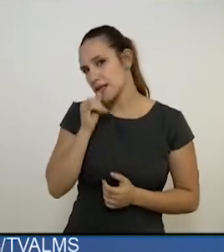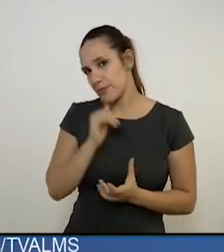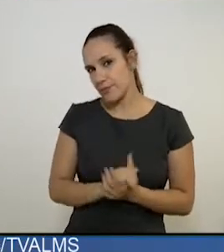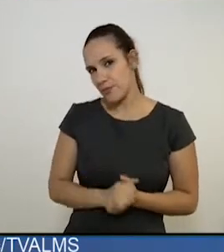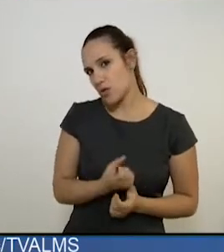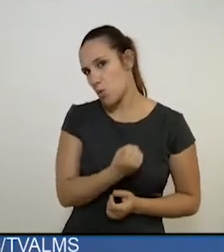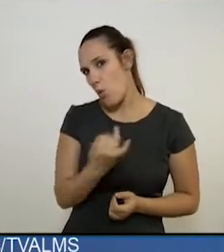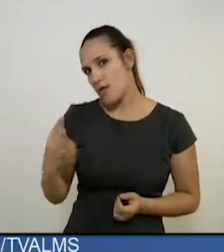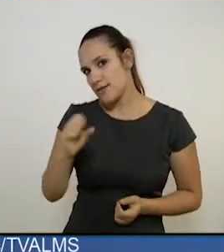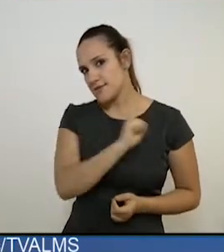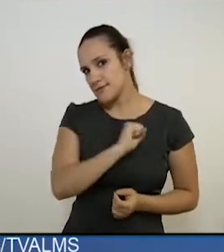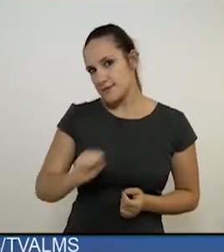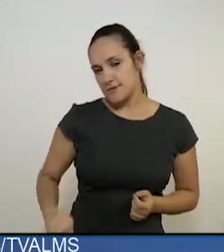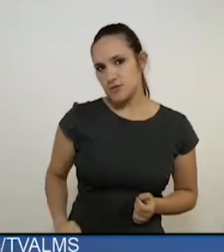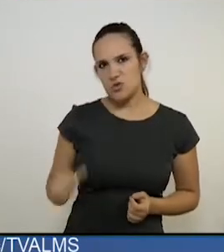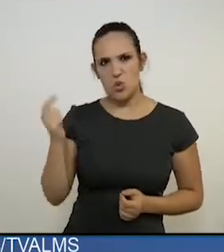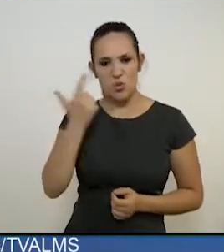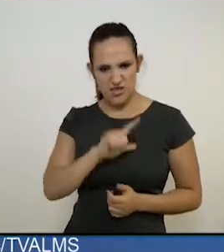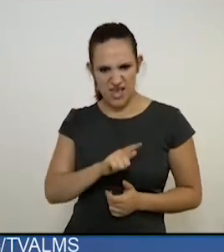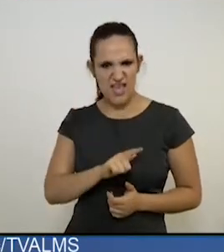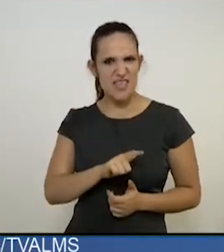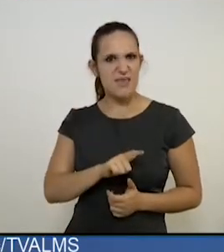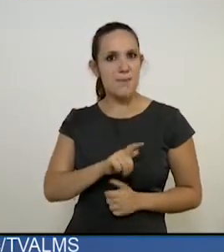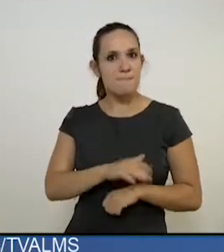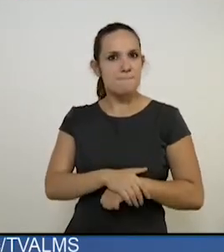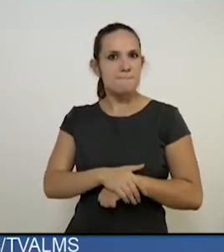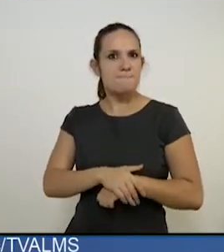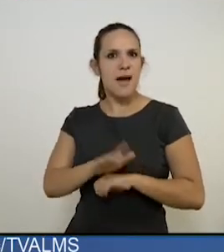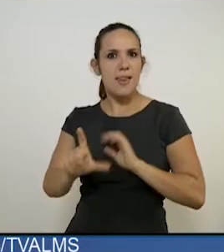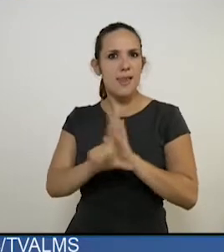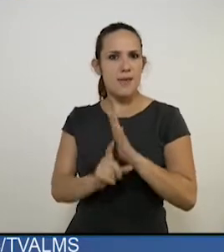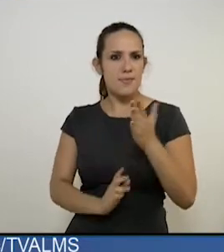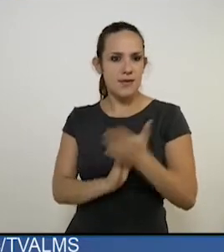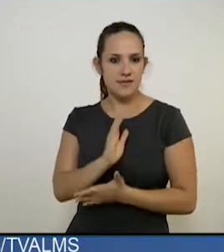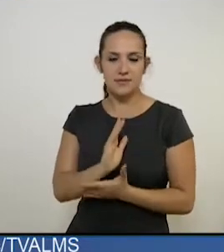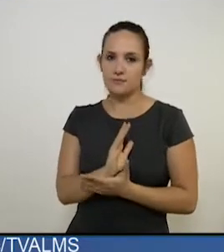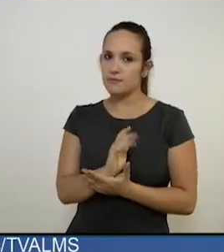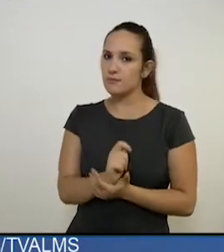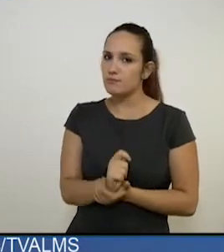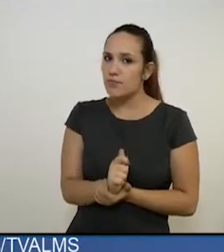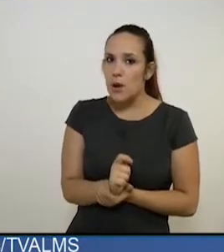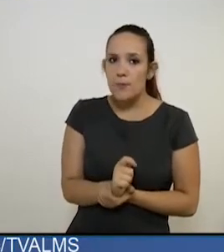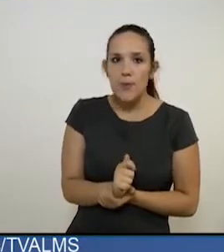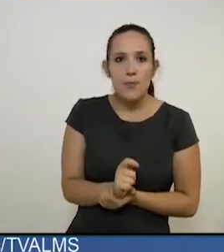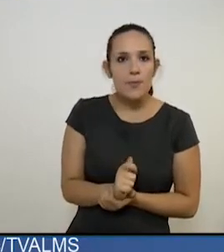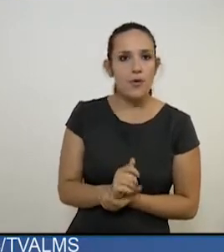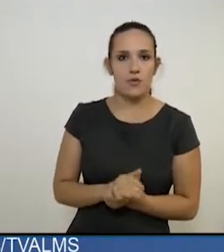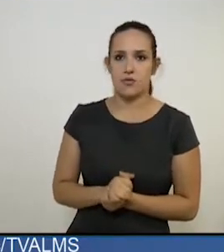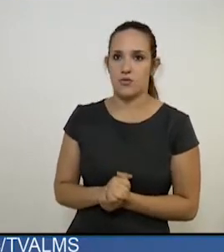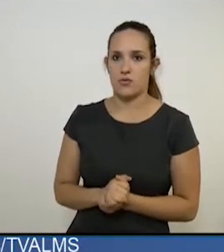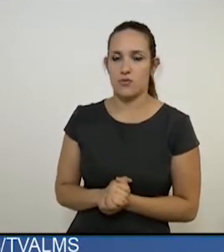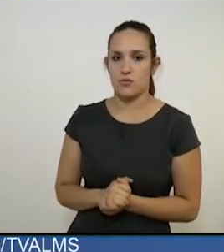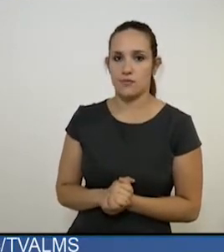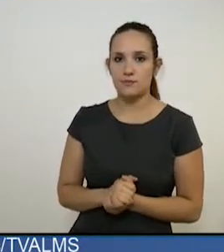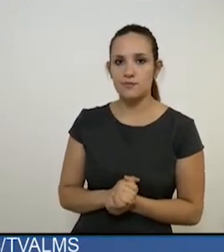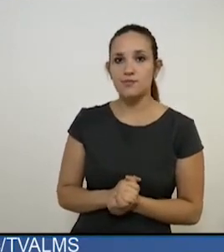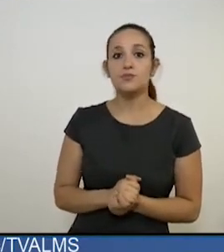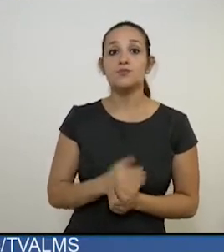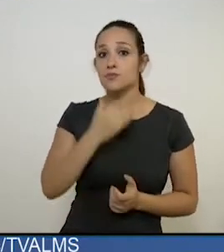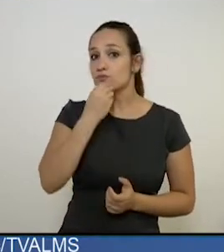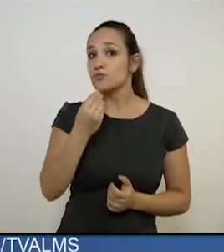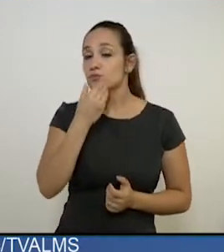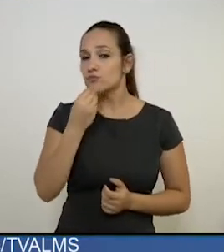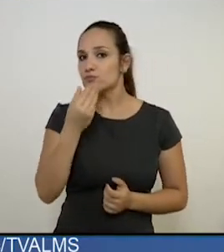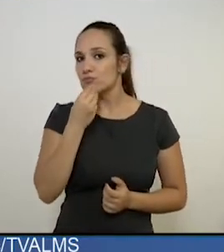exemplo, que se destacam na atividade parlamentar, é menor do que o número de homens que conseguem evidência em seus